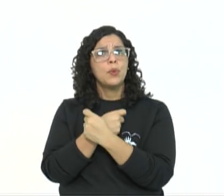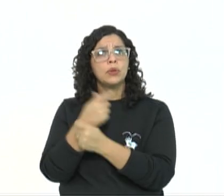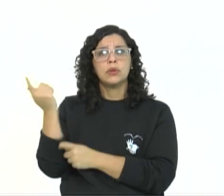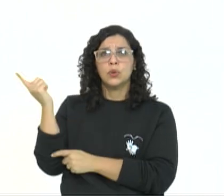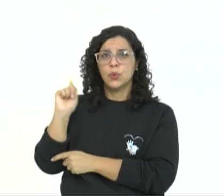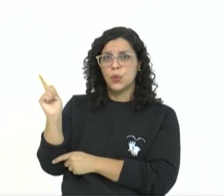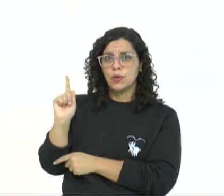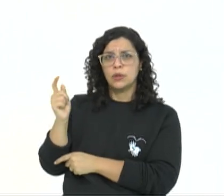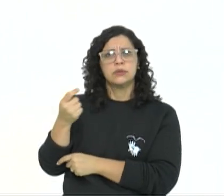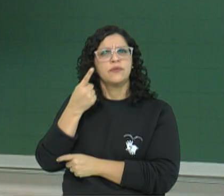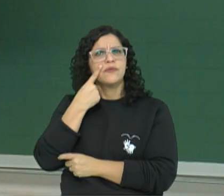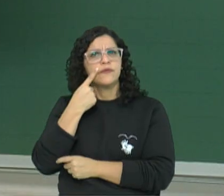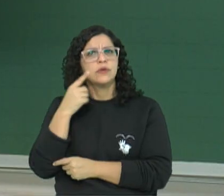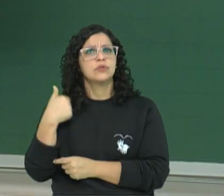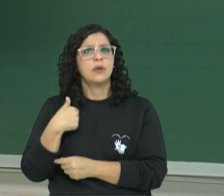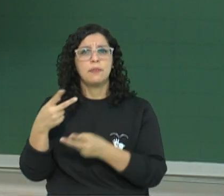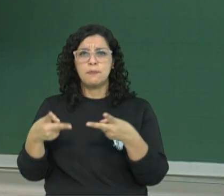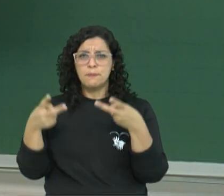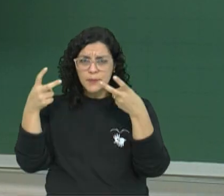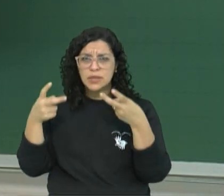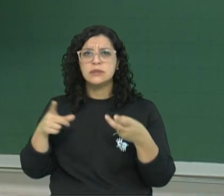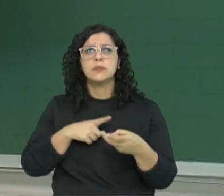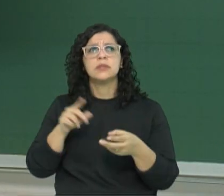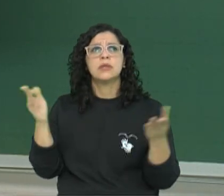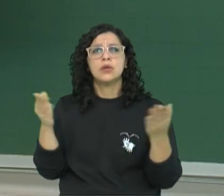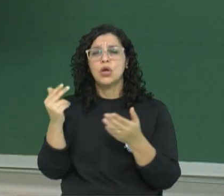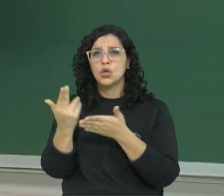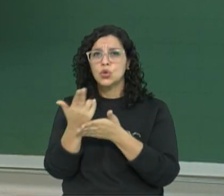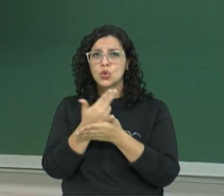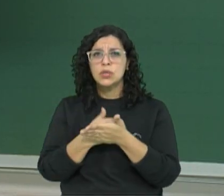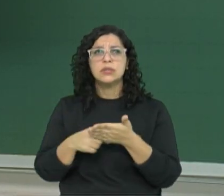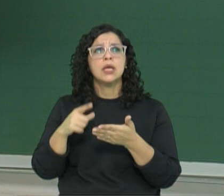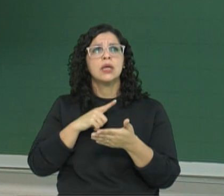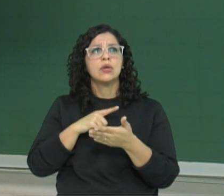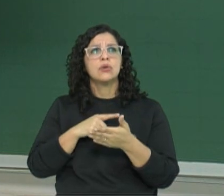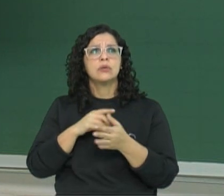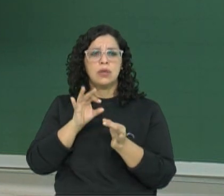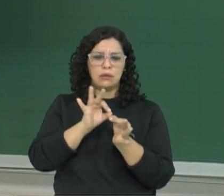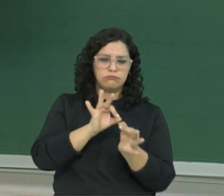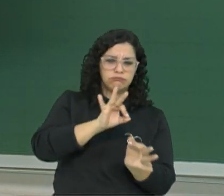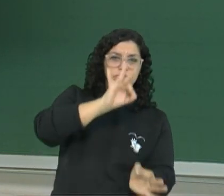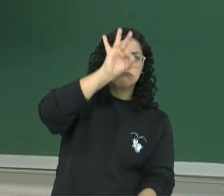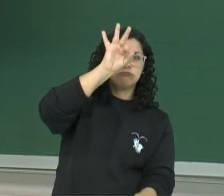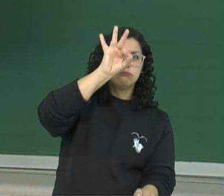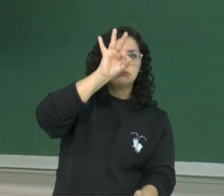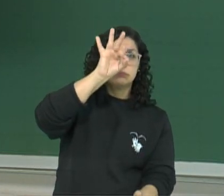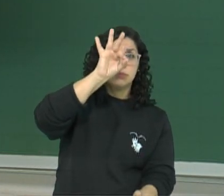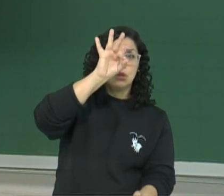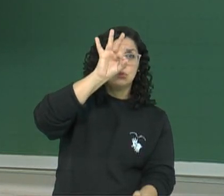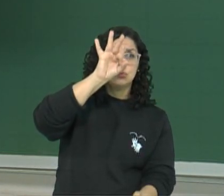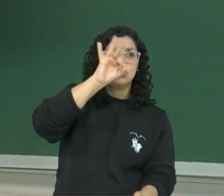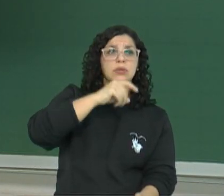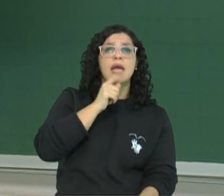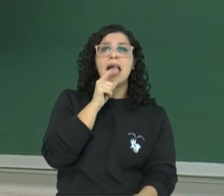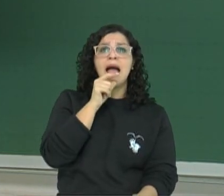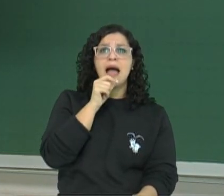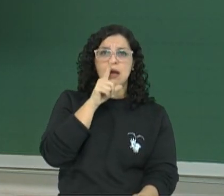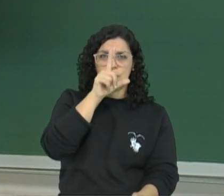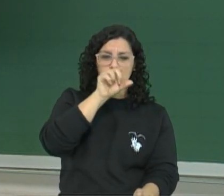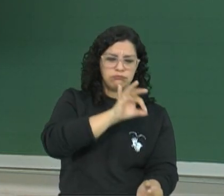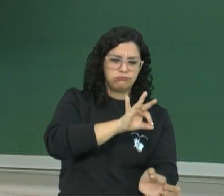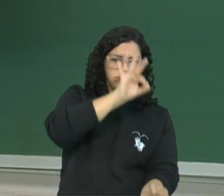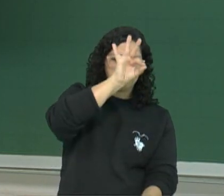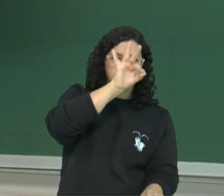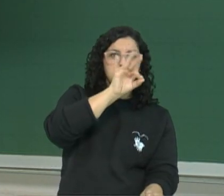Veja que interessante, né? Percebam que aqui, nessa imagem, você tem uma barragem, uma certa altura que está contendo água, por exemplo,